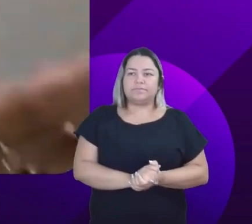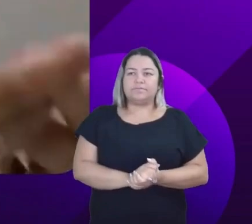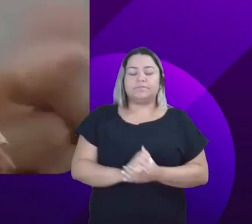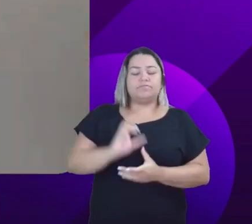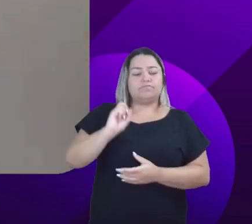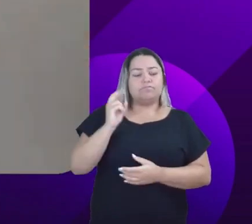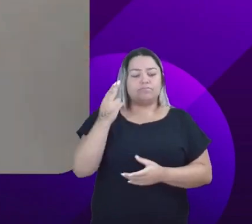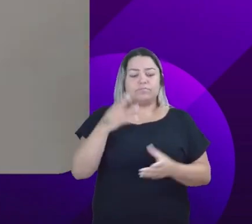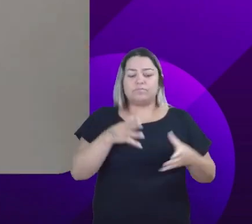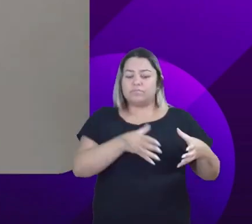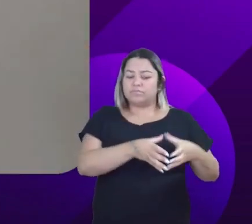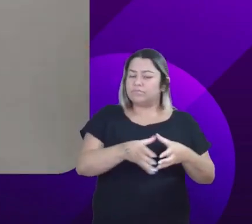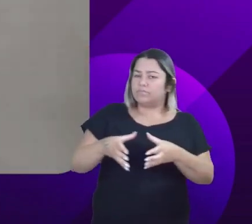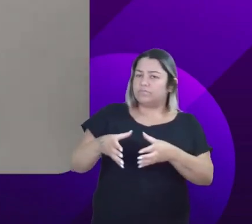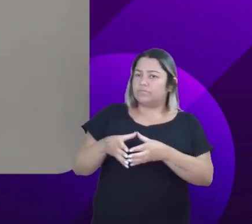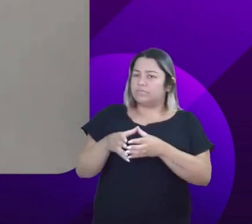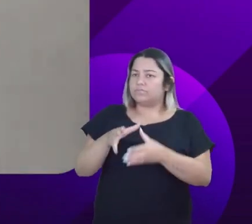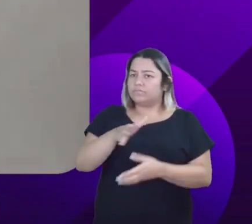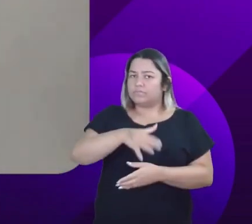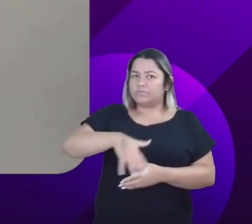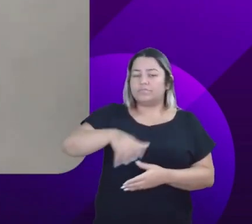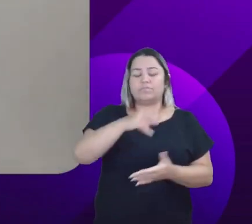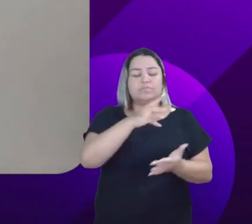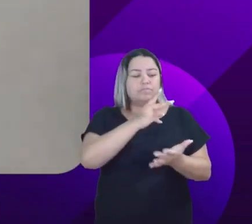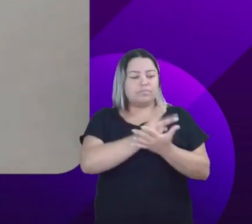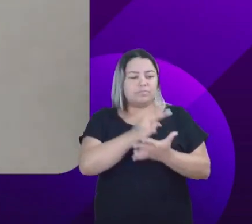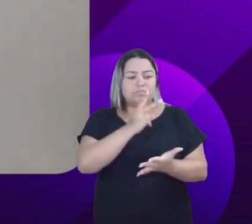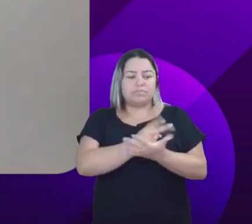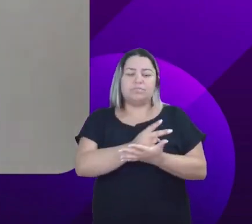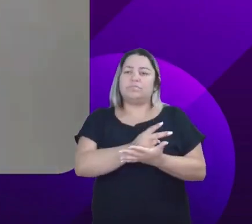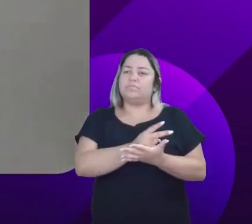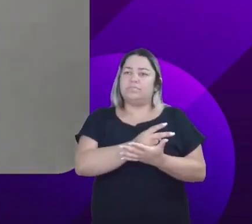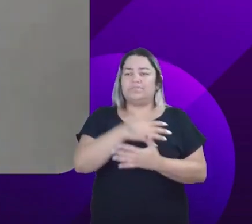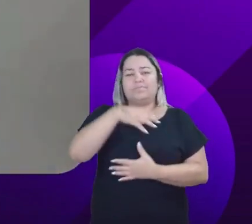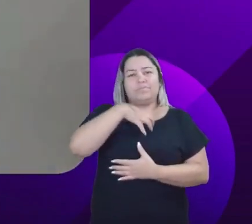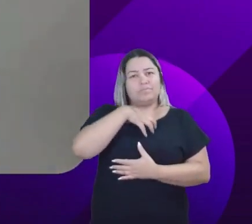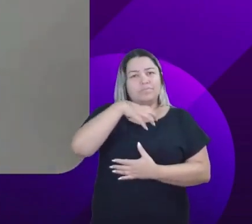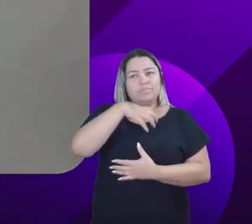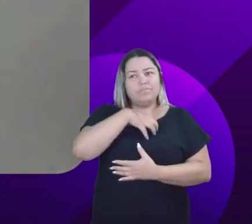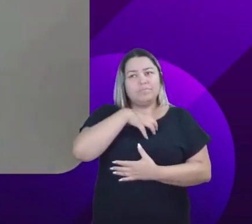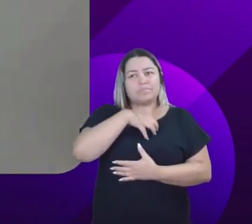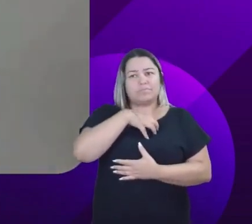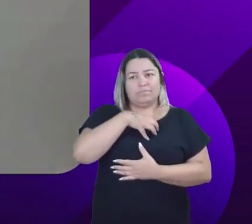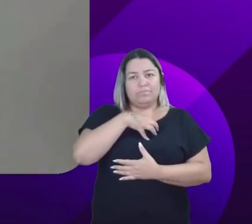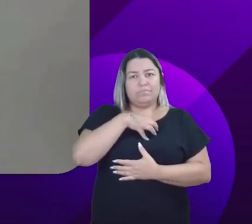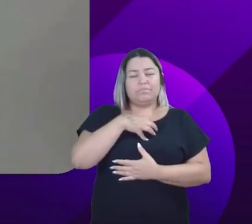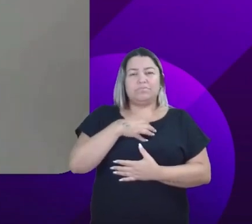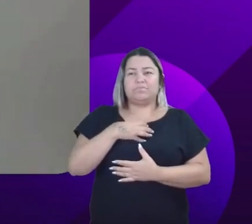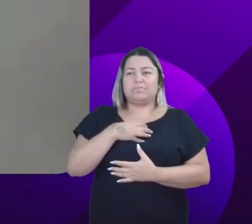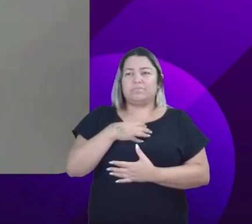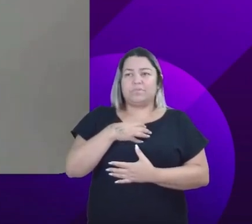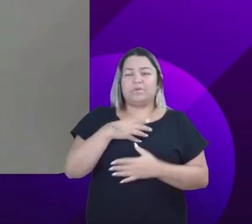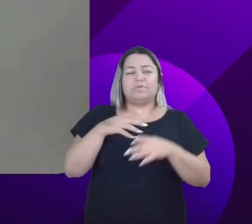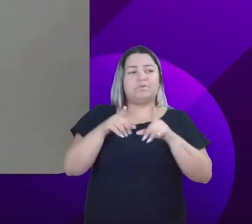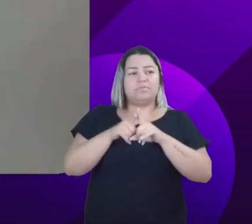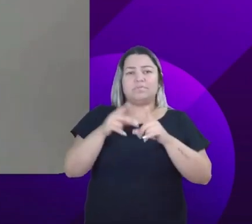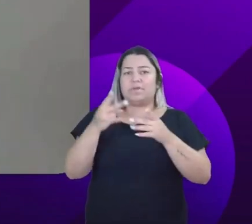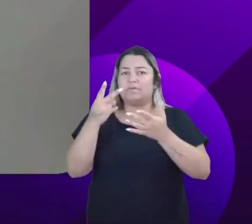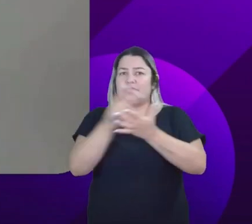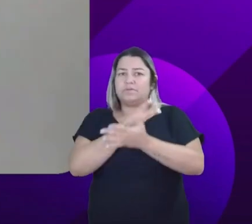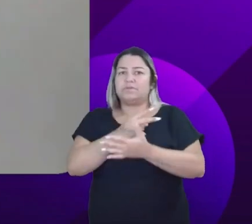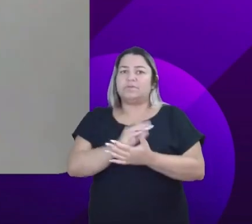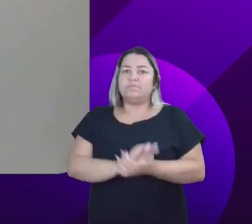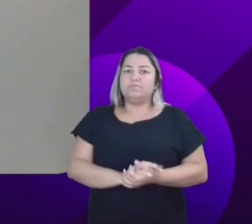outros grupos nas mesmas condições não sintam com tanta intensidade essas